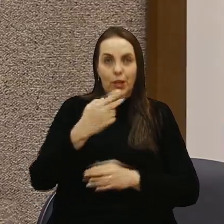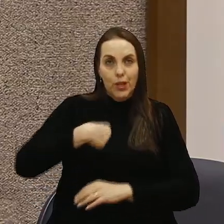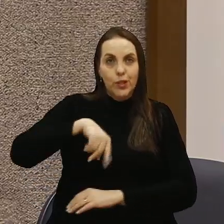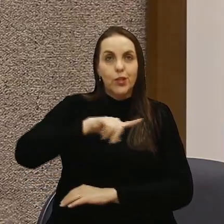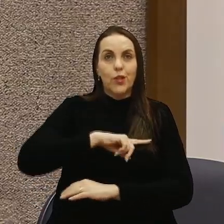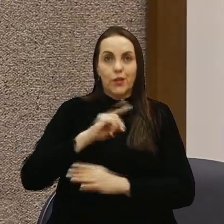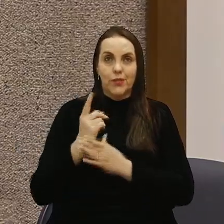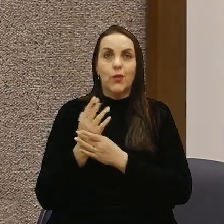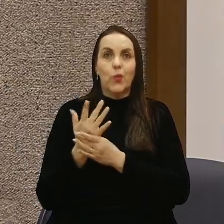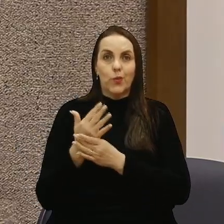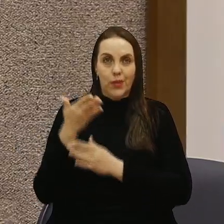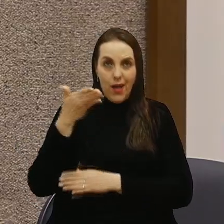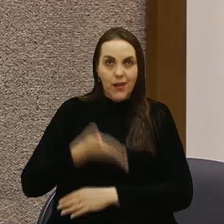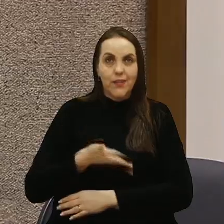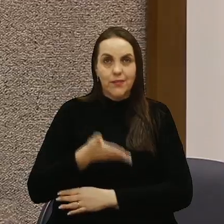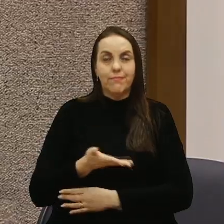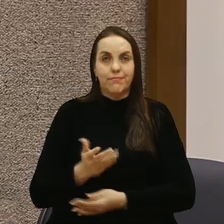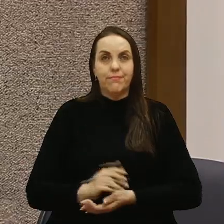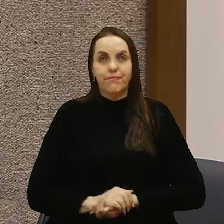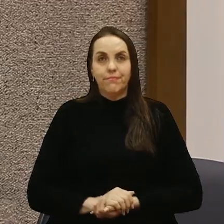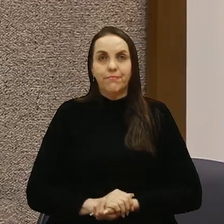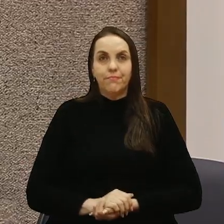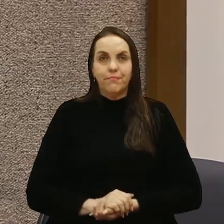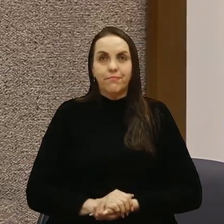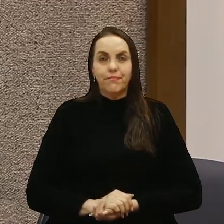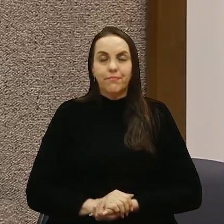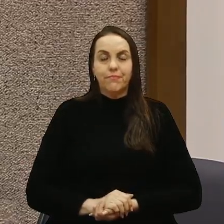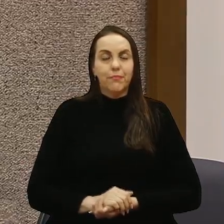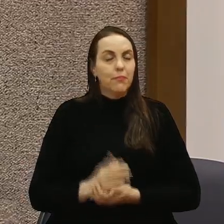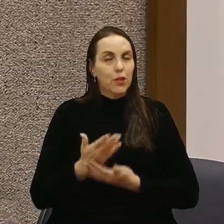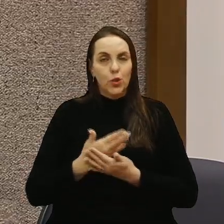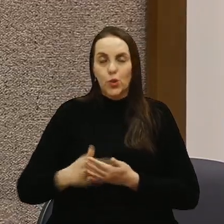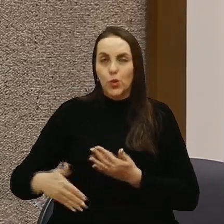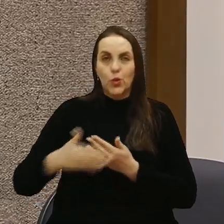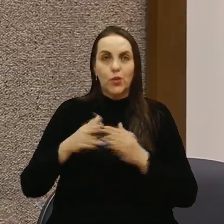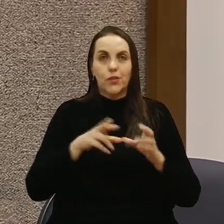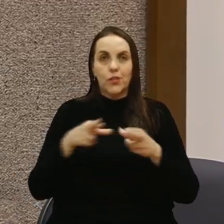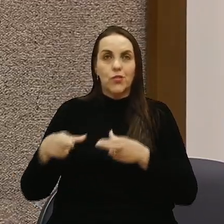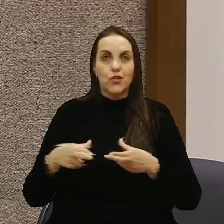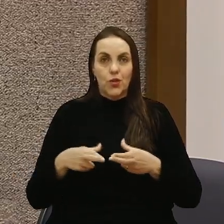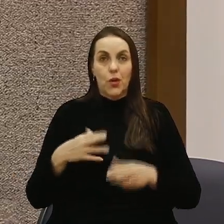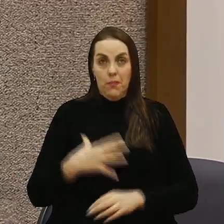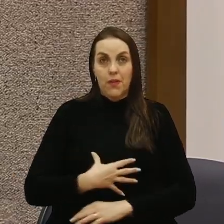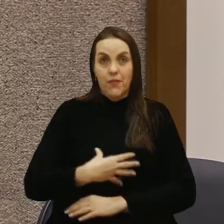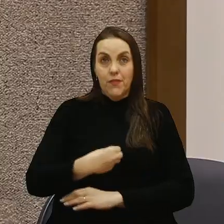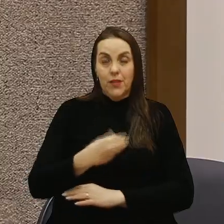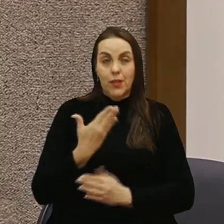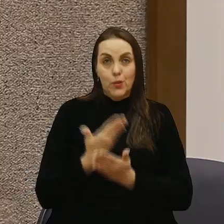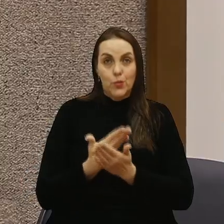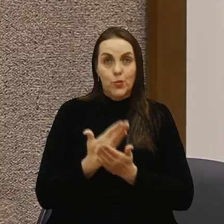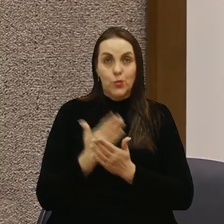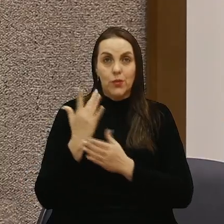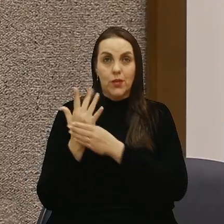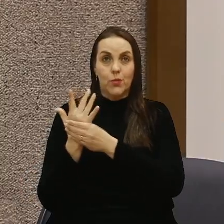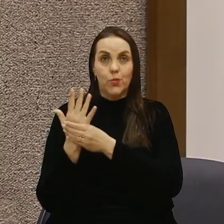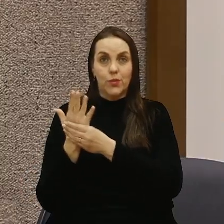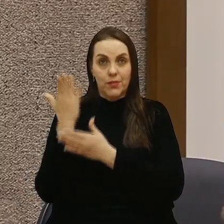Universidade Federal aqui para toda a região. Eu tenho uma filha que estuda na URGS,